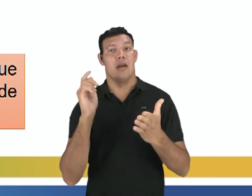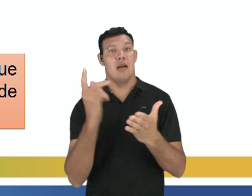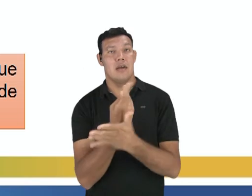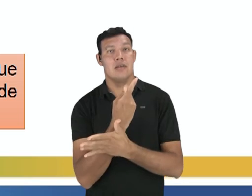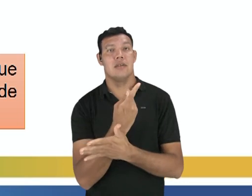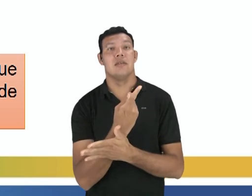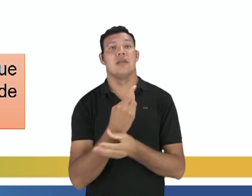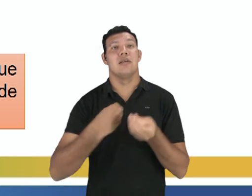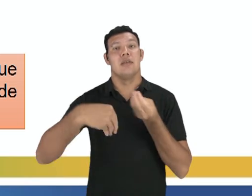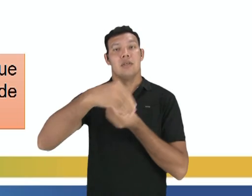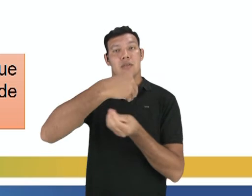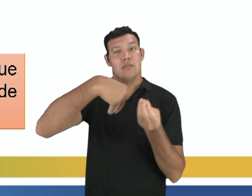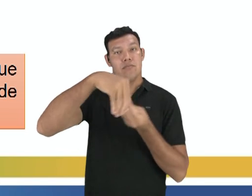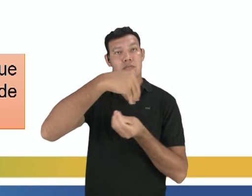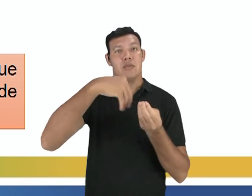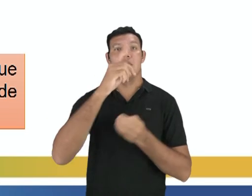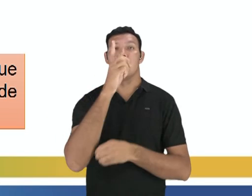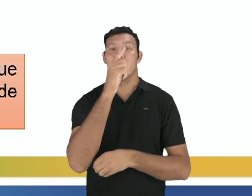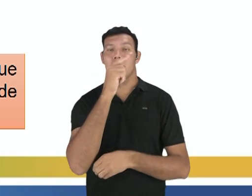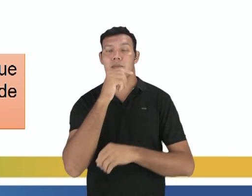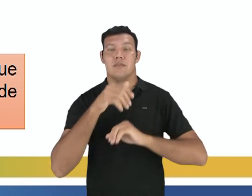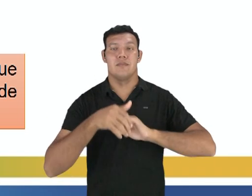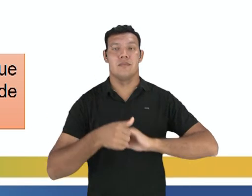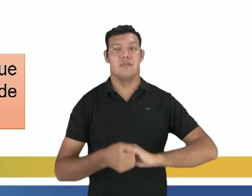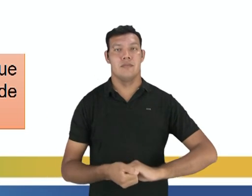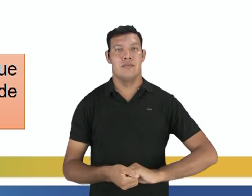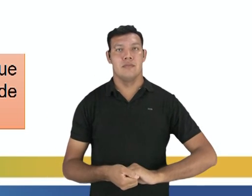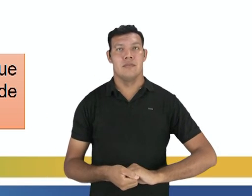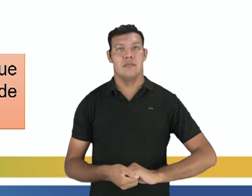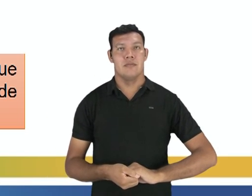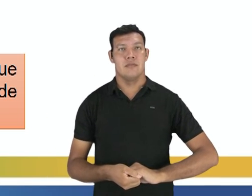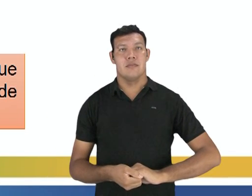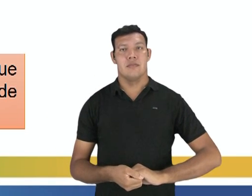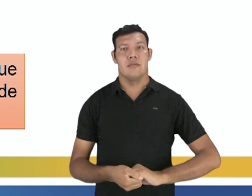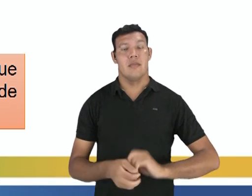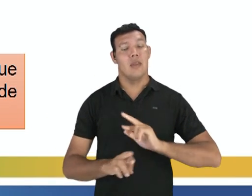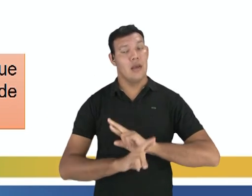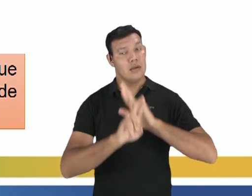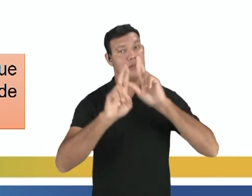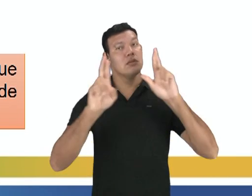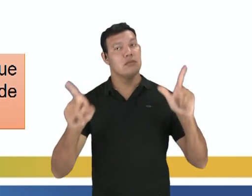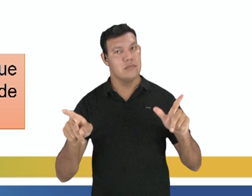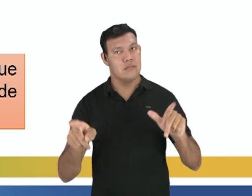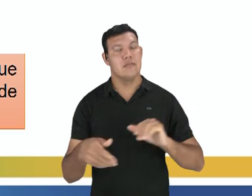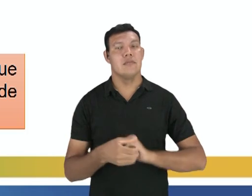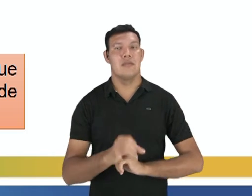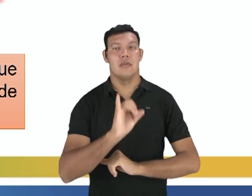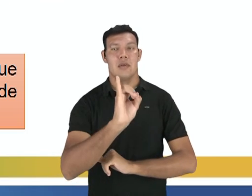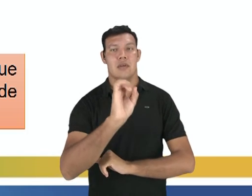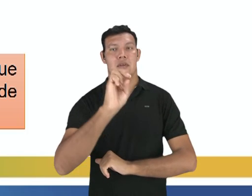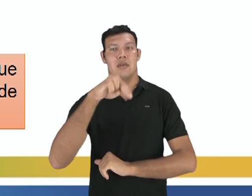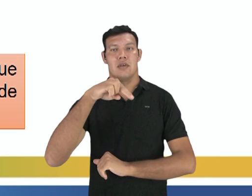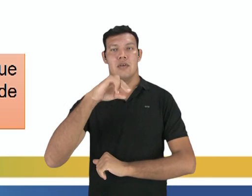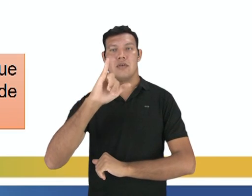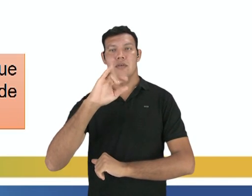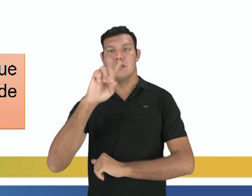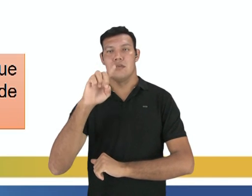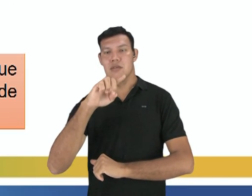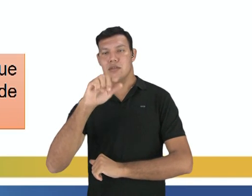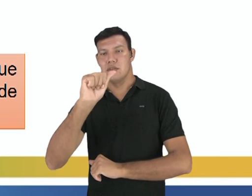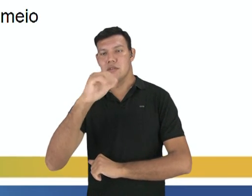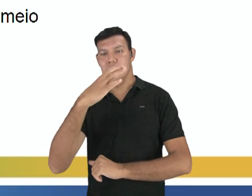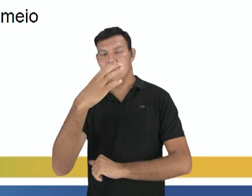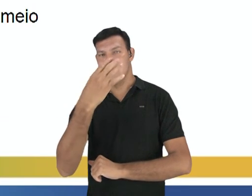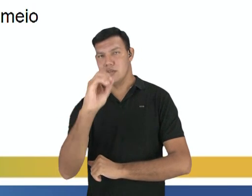de compostos iônicos dissolvidos em água. Então, essa é a diferença entre ionização e